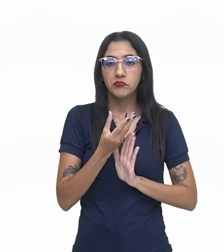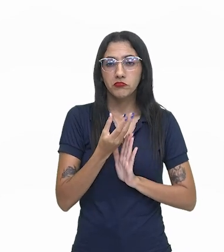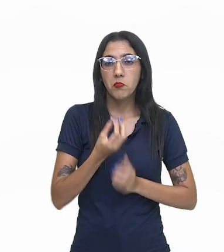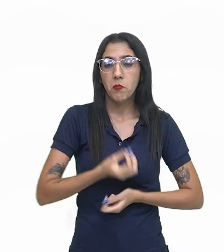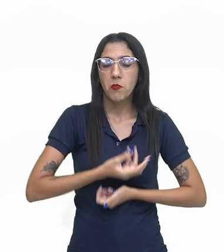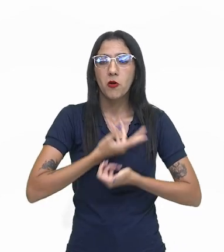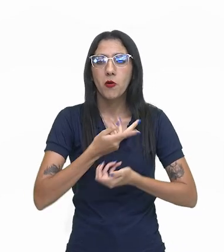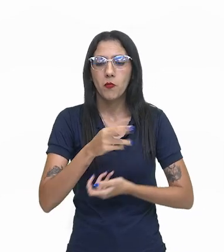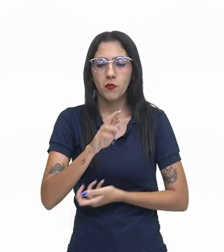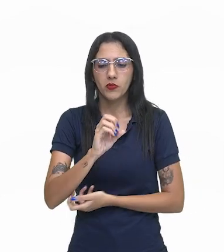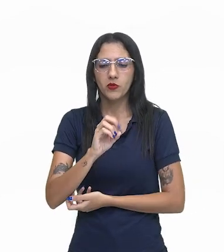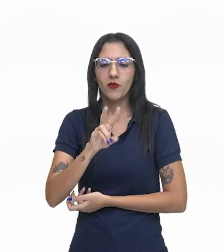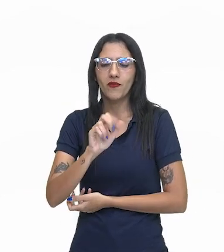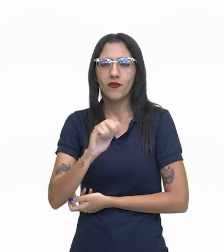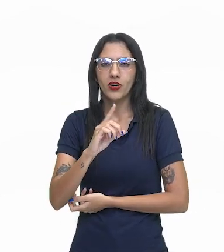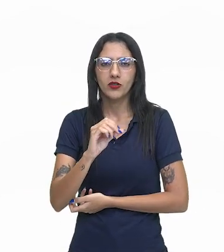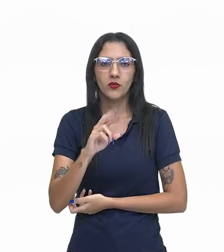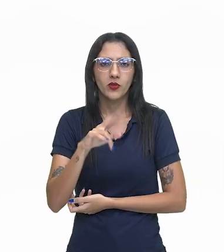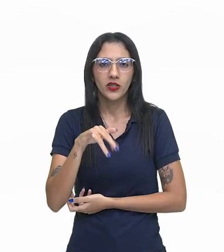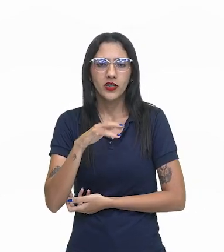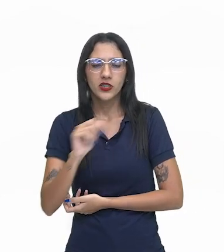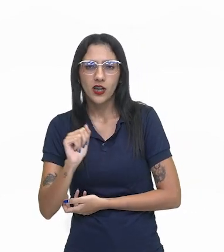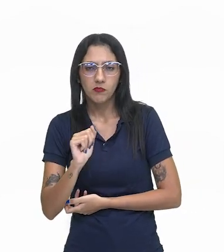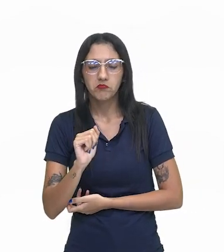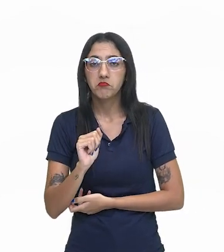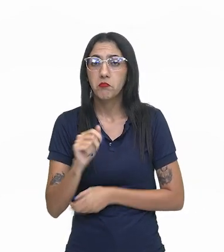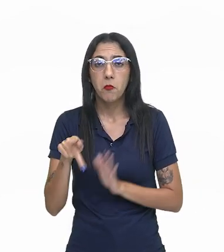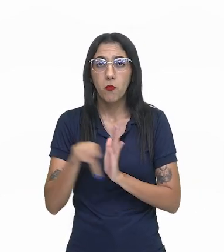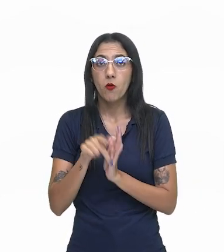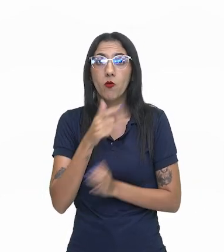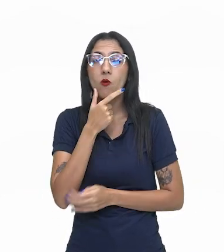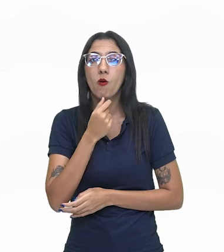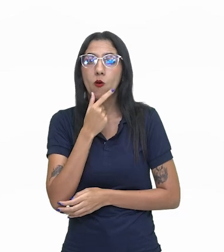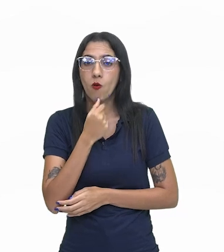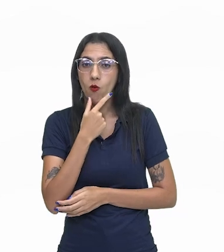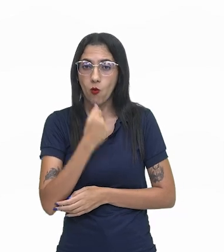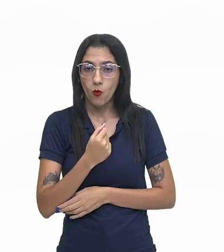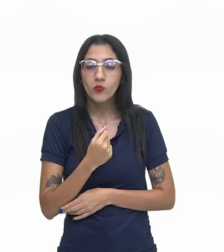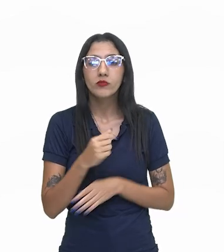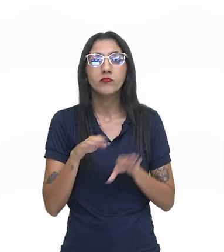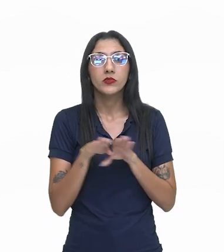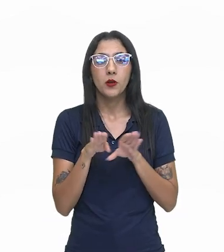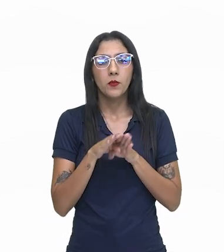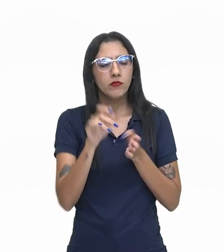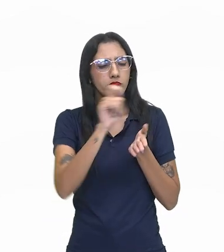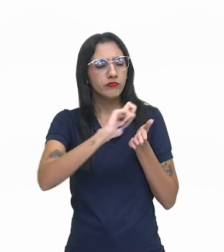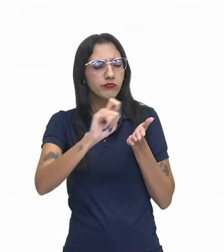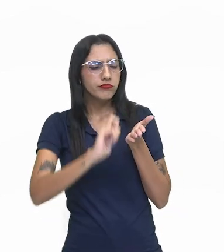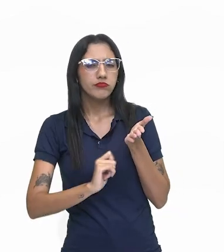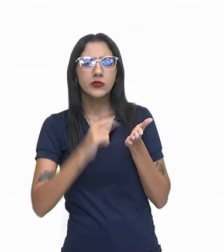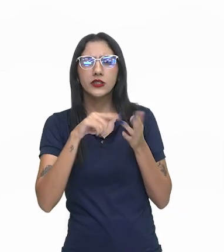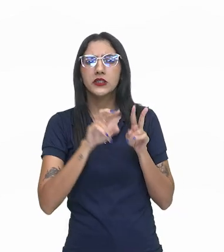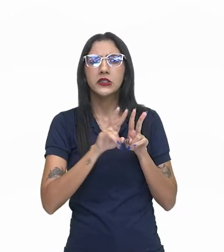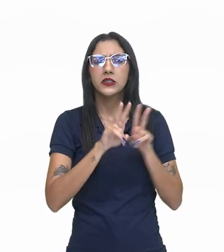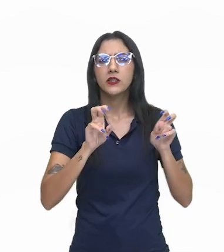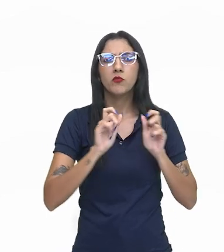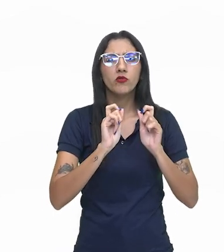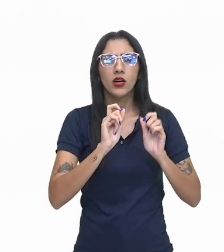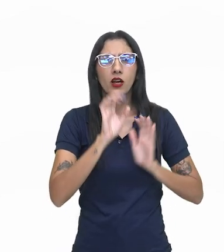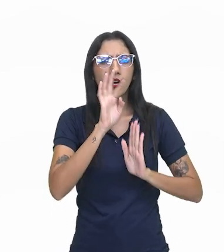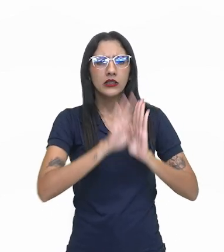trovadoresca. Realizada por homens da nobreza e marcada pela escrita, dizia respeito a